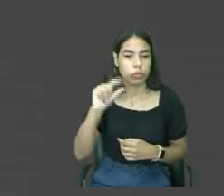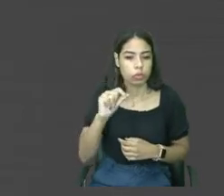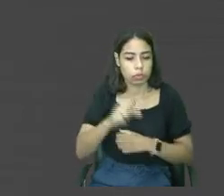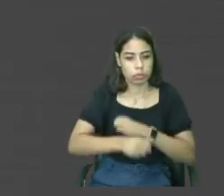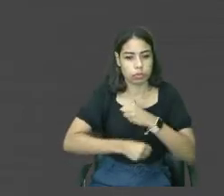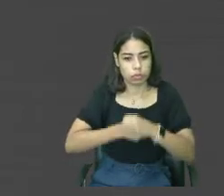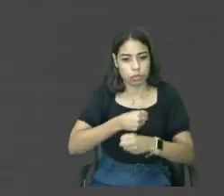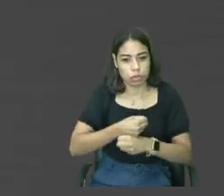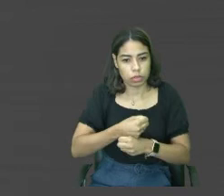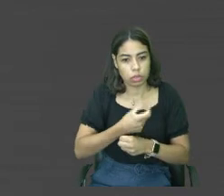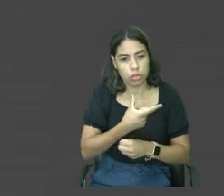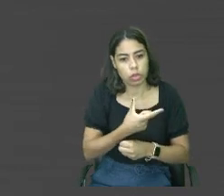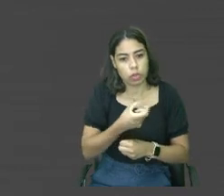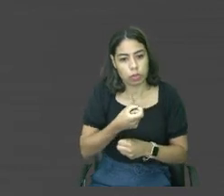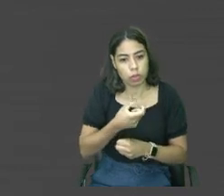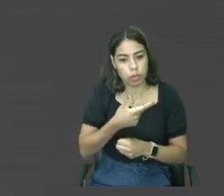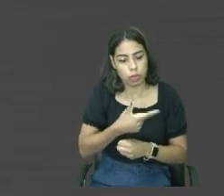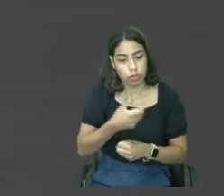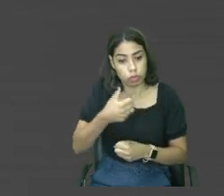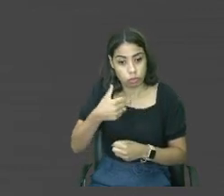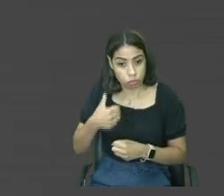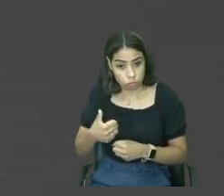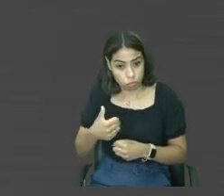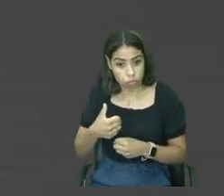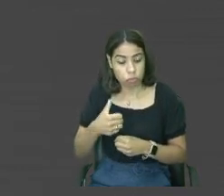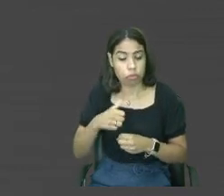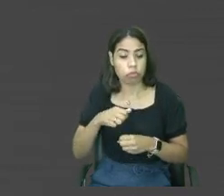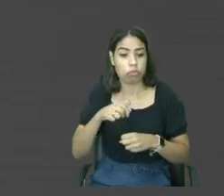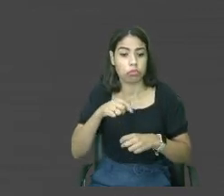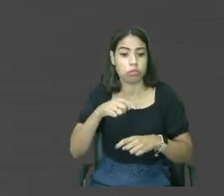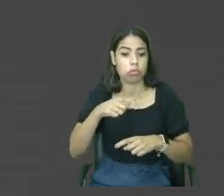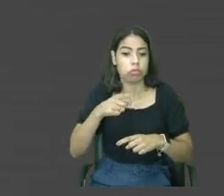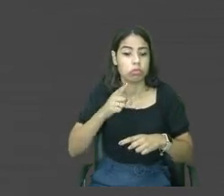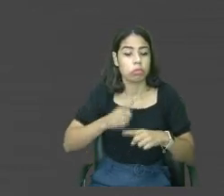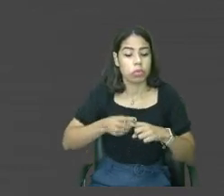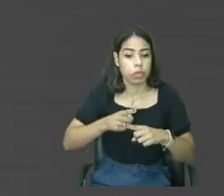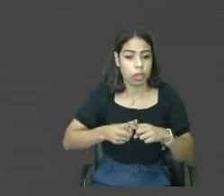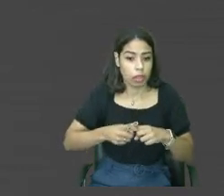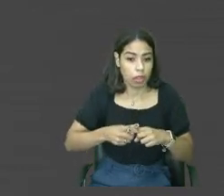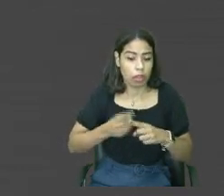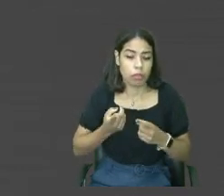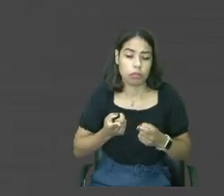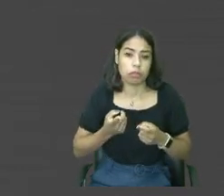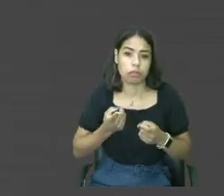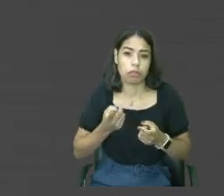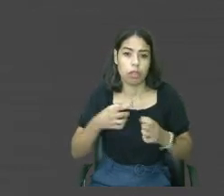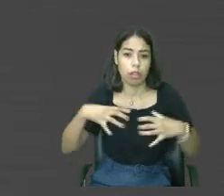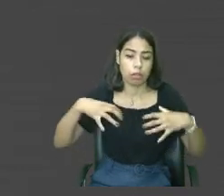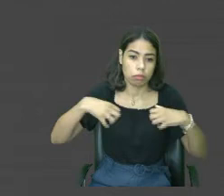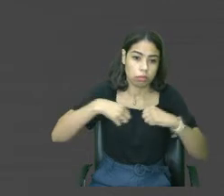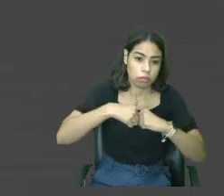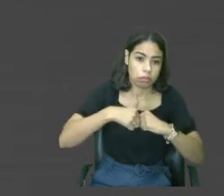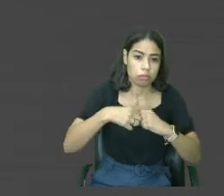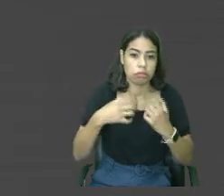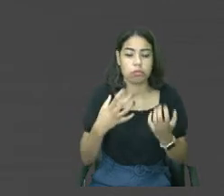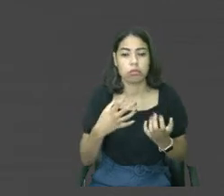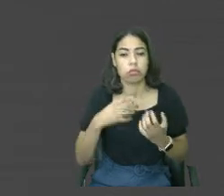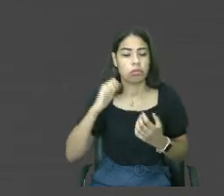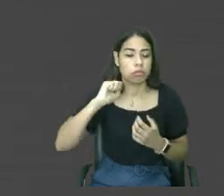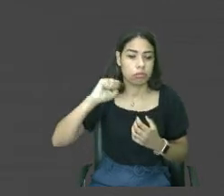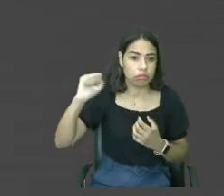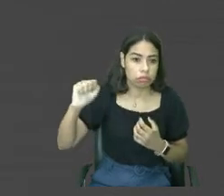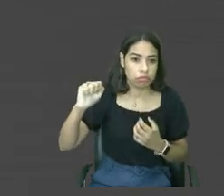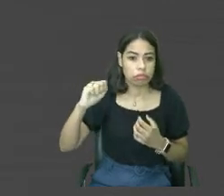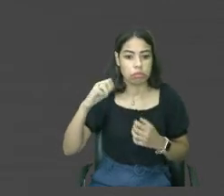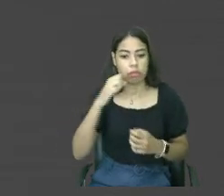41 óbitos relacionados a causas externas, sejam elas acidentes, homicídios, suicídios, né? No gráfico de